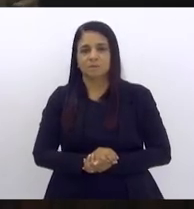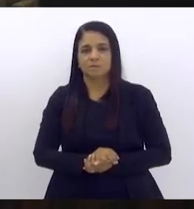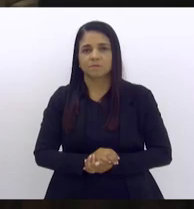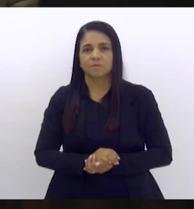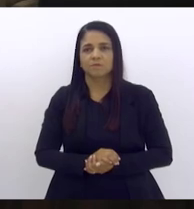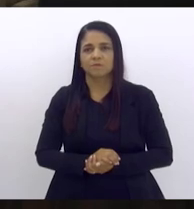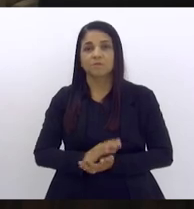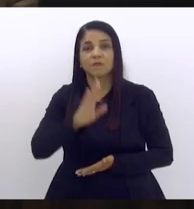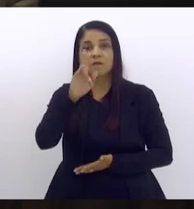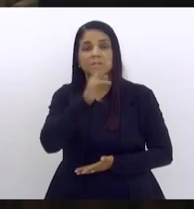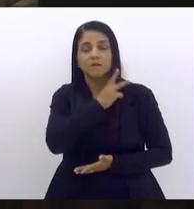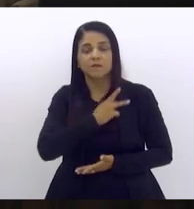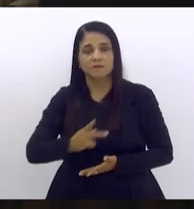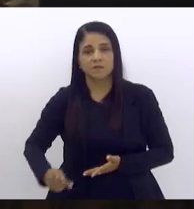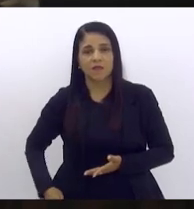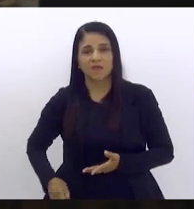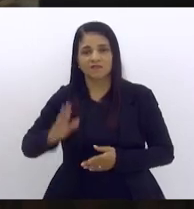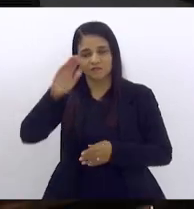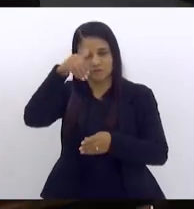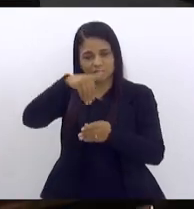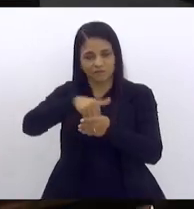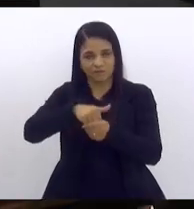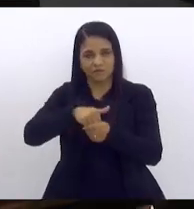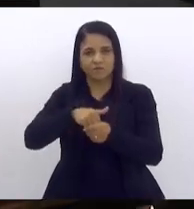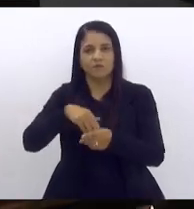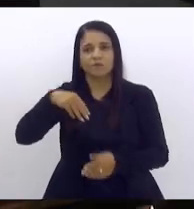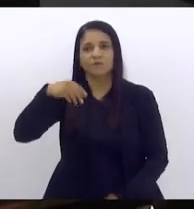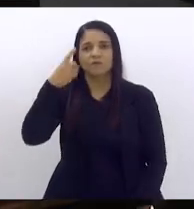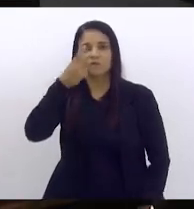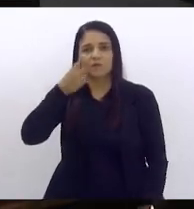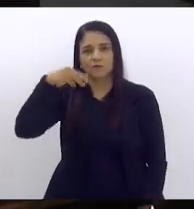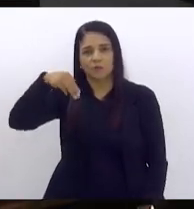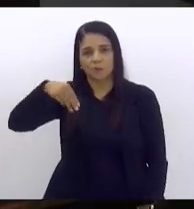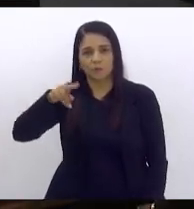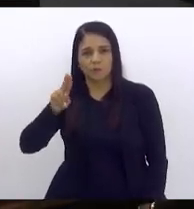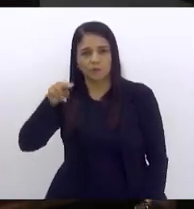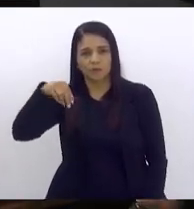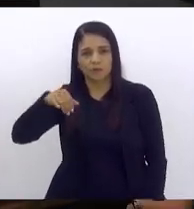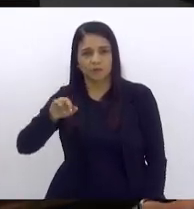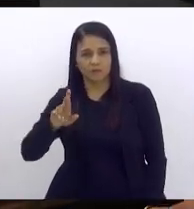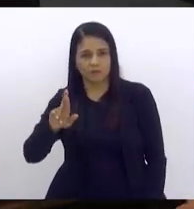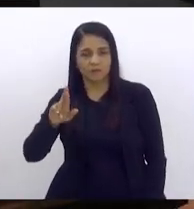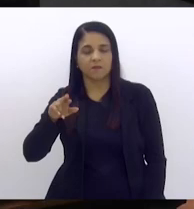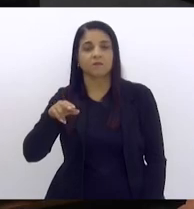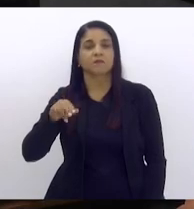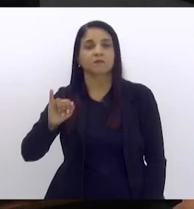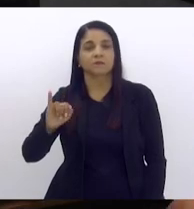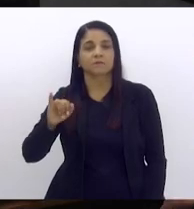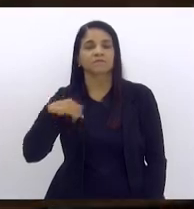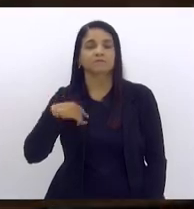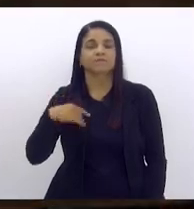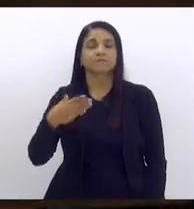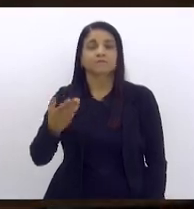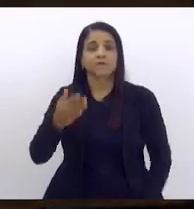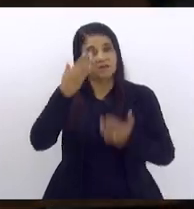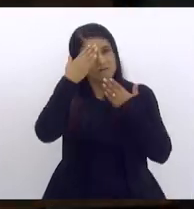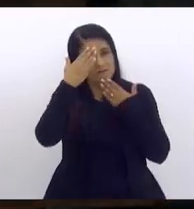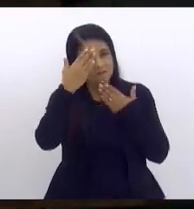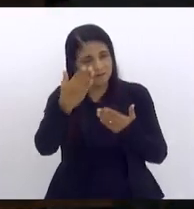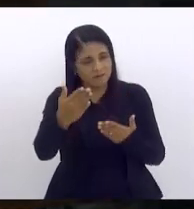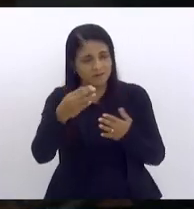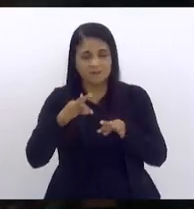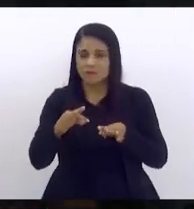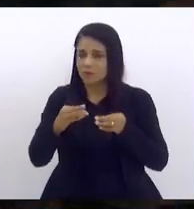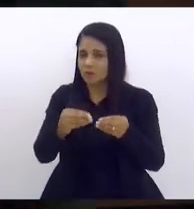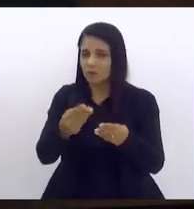Presidente. Para a declaração de voto, deputado Munir Neto. Boa tarde, presidente. Queria aqui agradecer a todos os deputados e